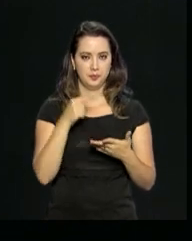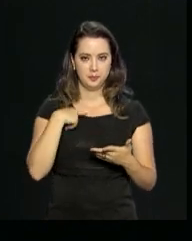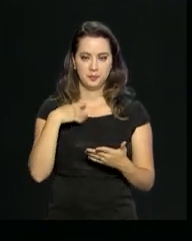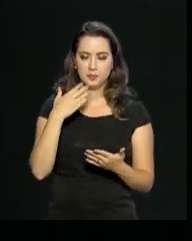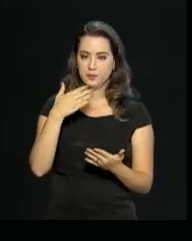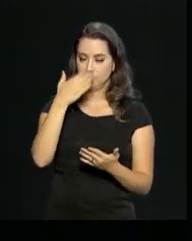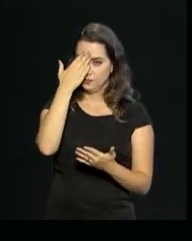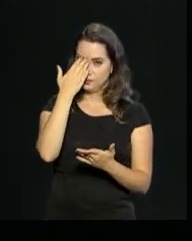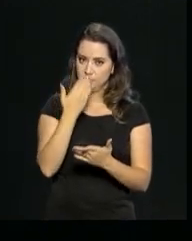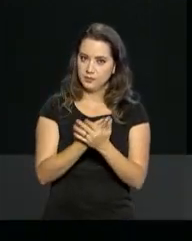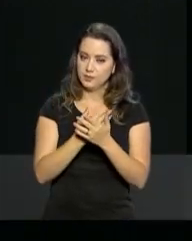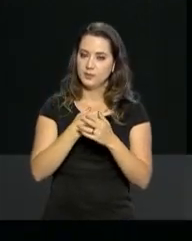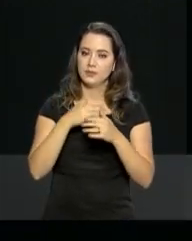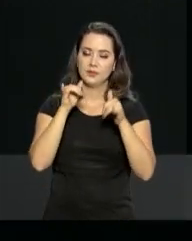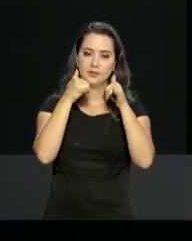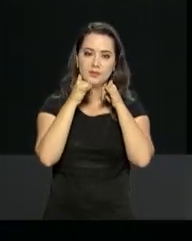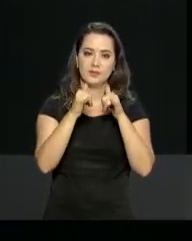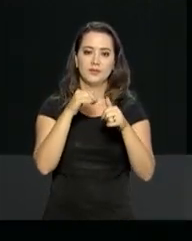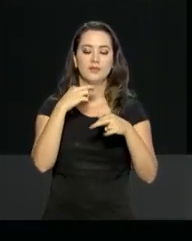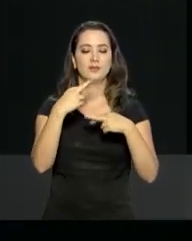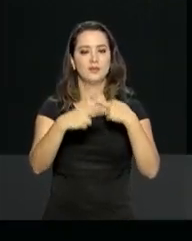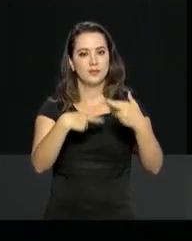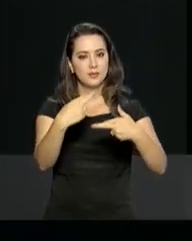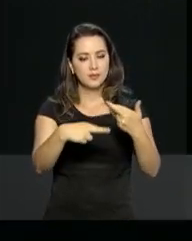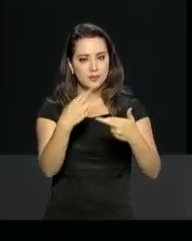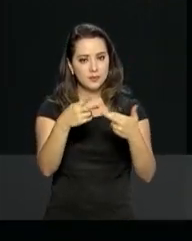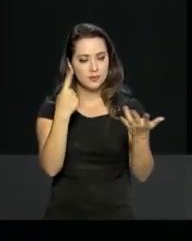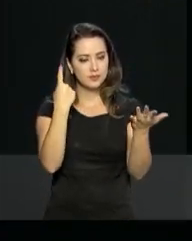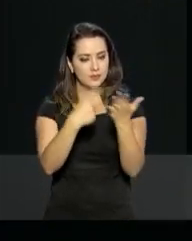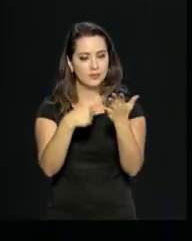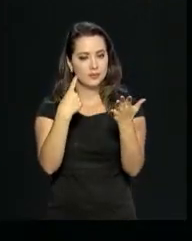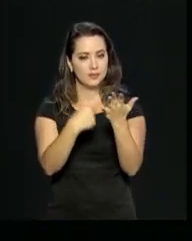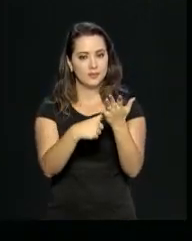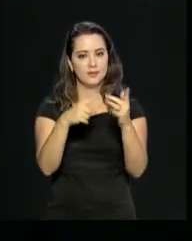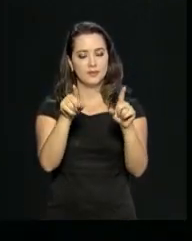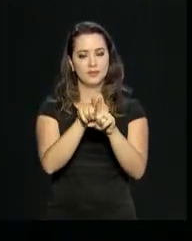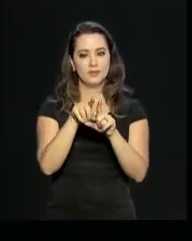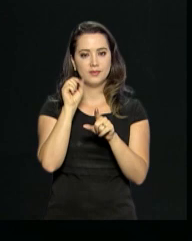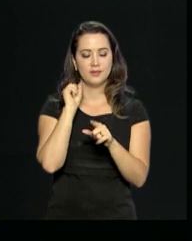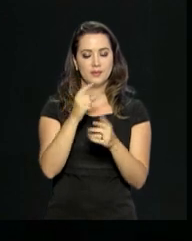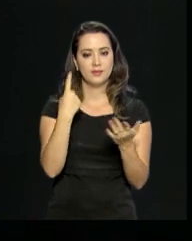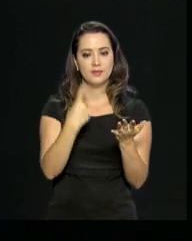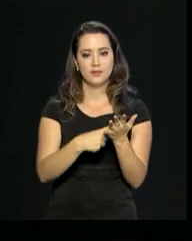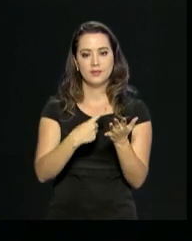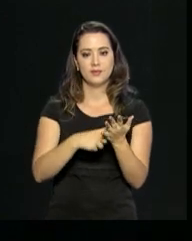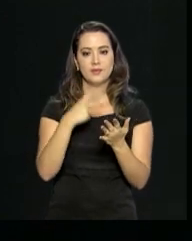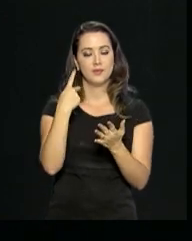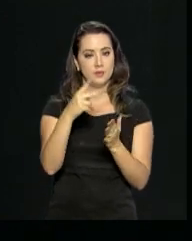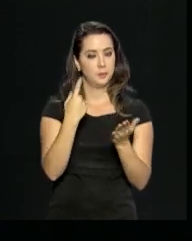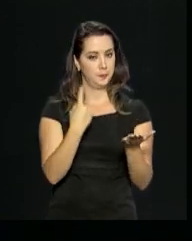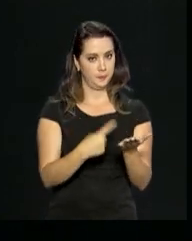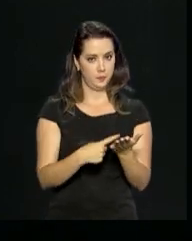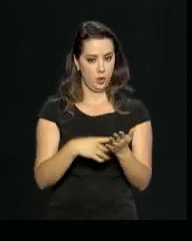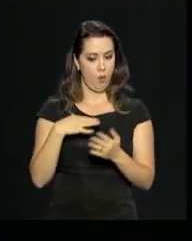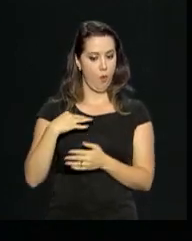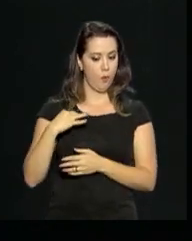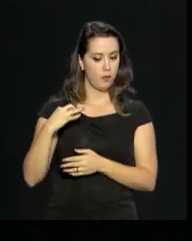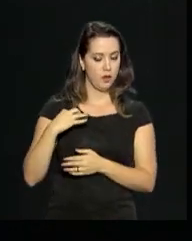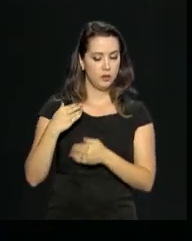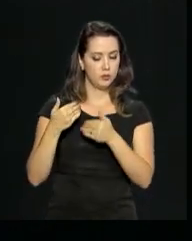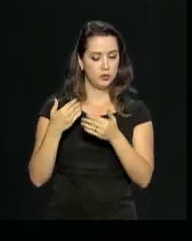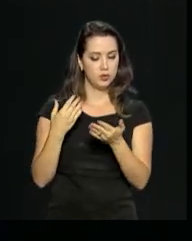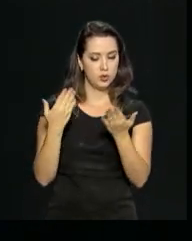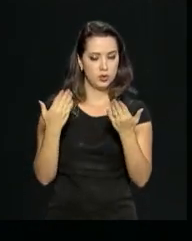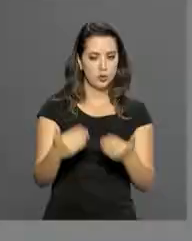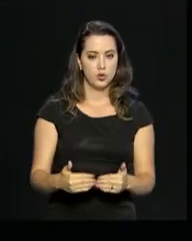renováveis é a consolidação atendimento da sua em descer do seu compromisso voluntário perante o